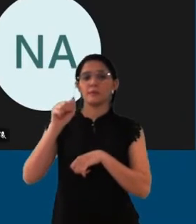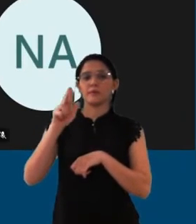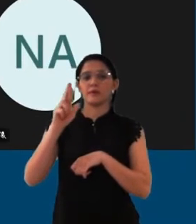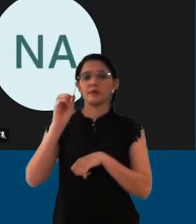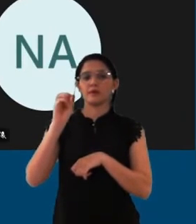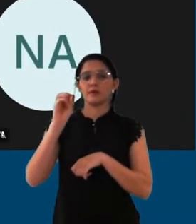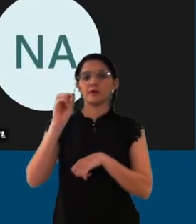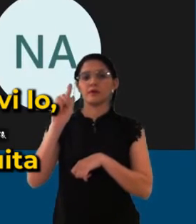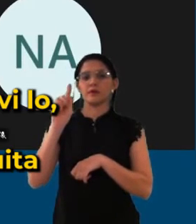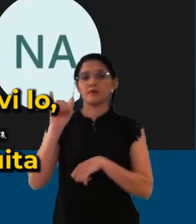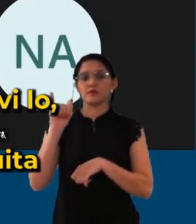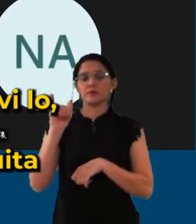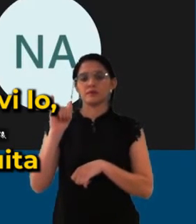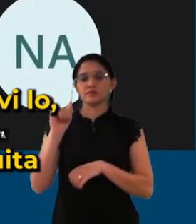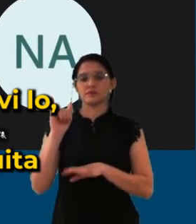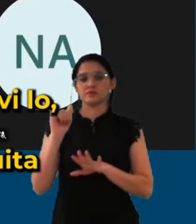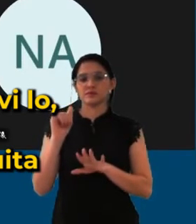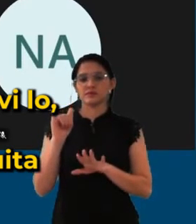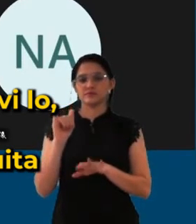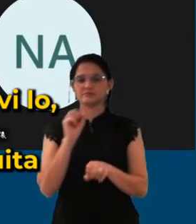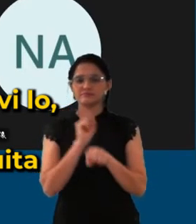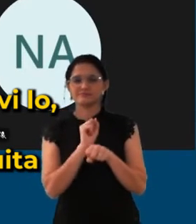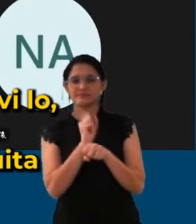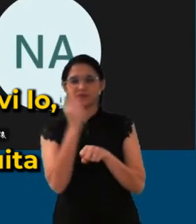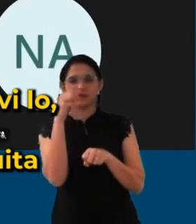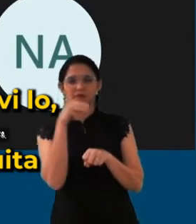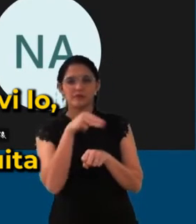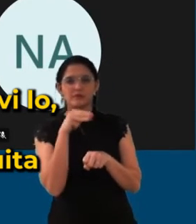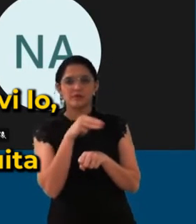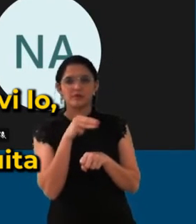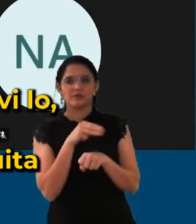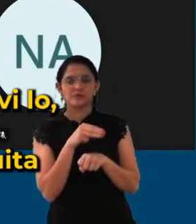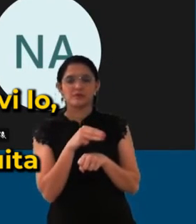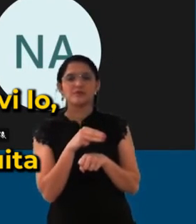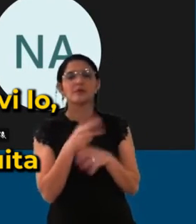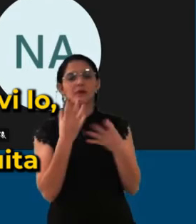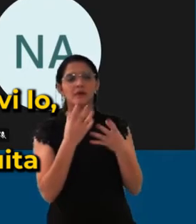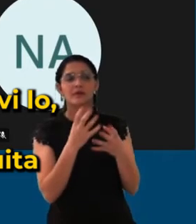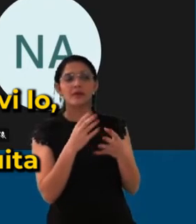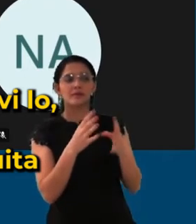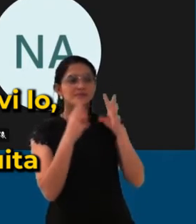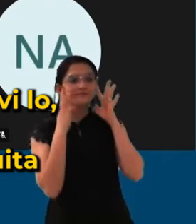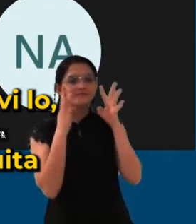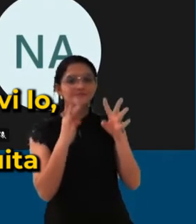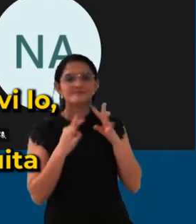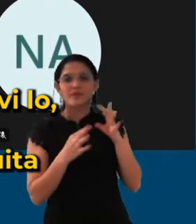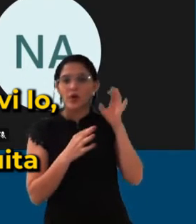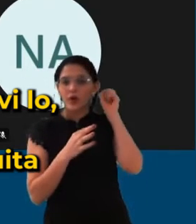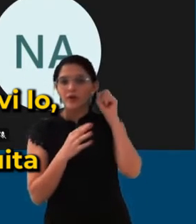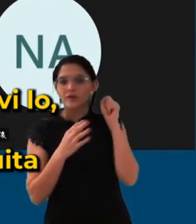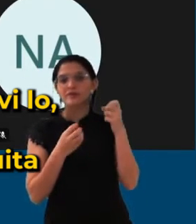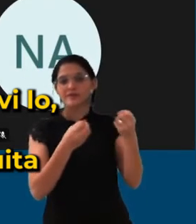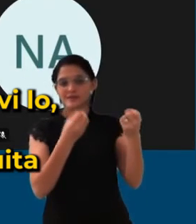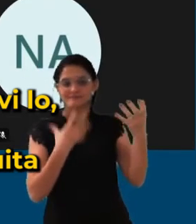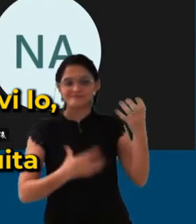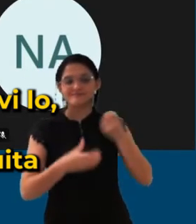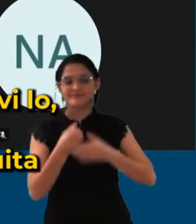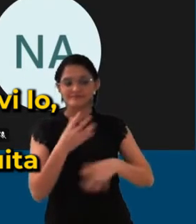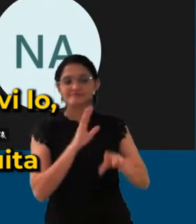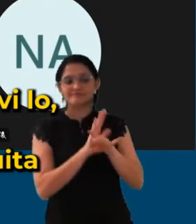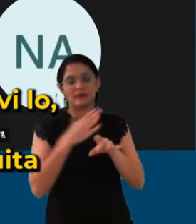só um minutinho, Francisco, eu realmente estou muito curiosa para ouvi-lo, porque você, como preposto, né, da Votorantim, vai ter muita